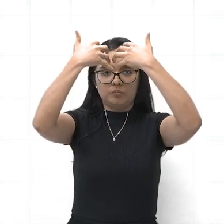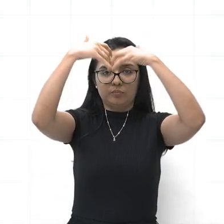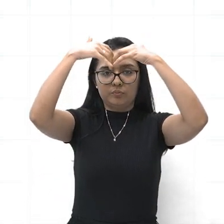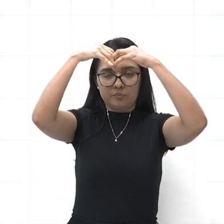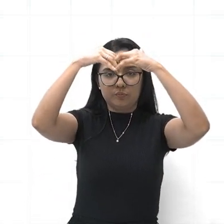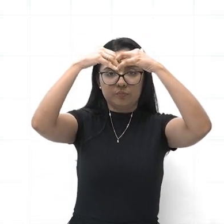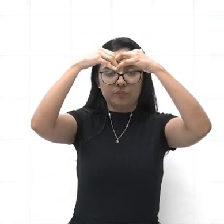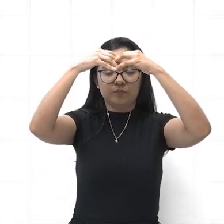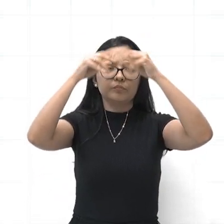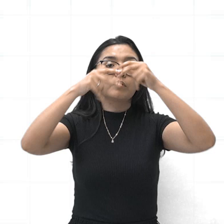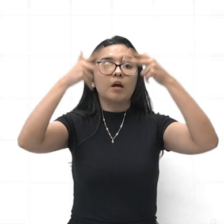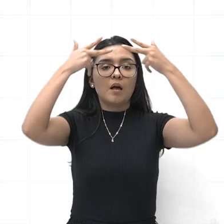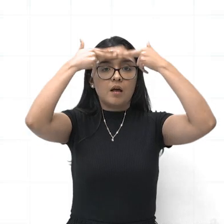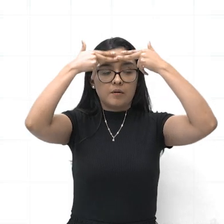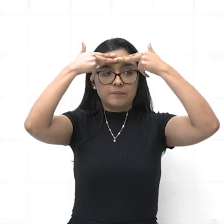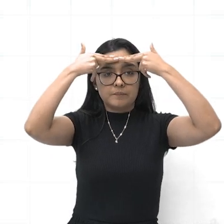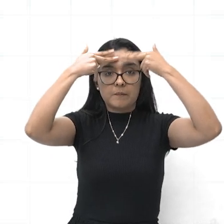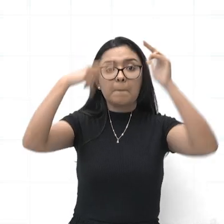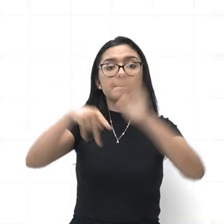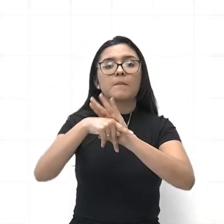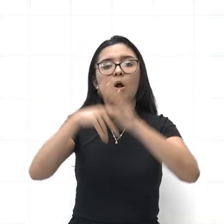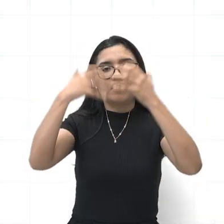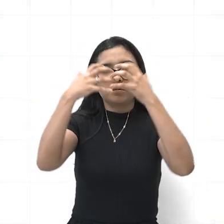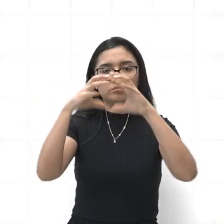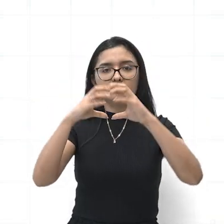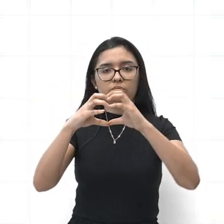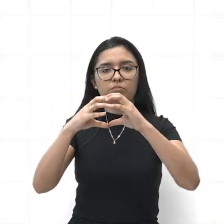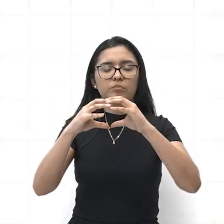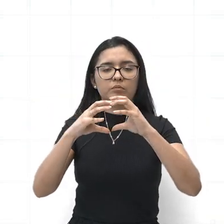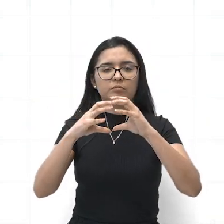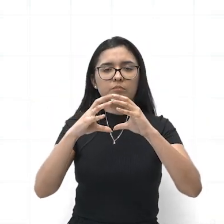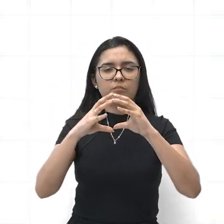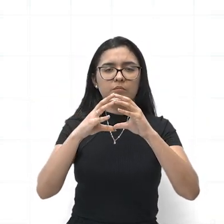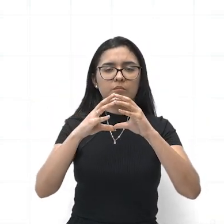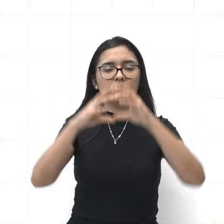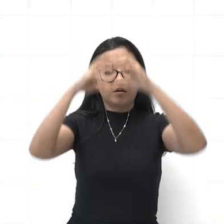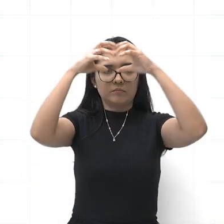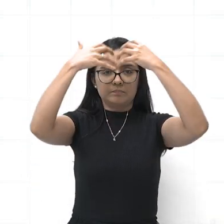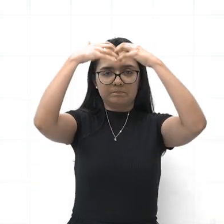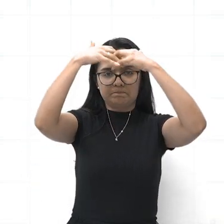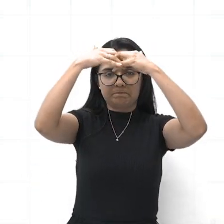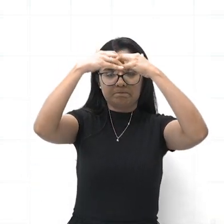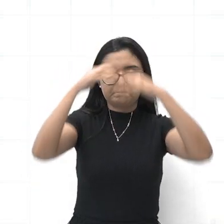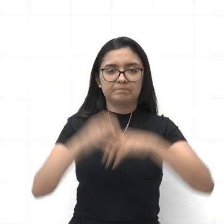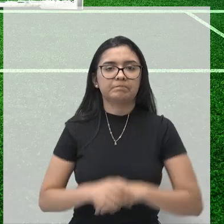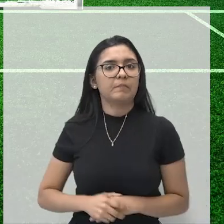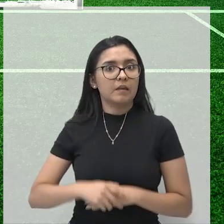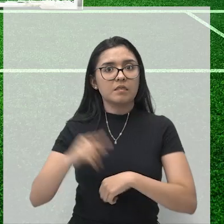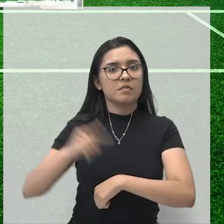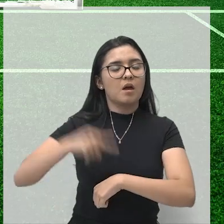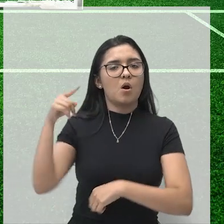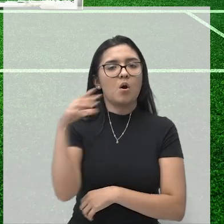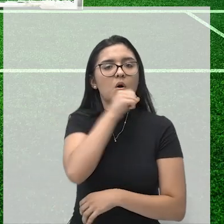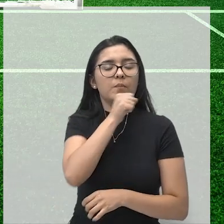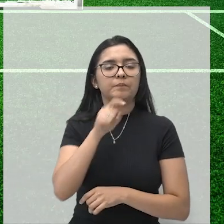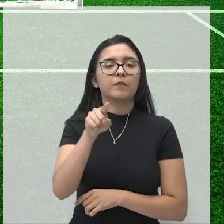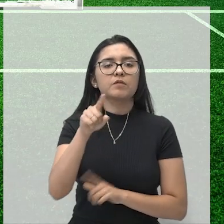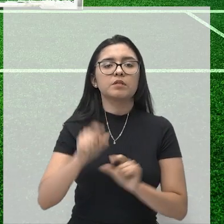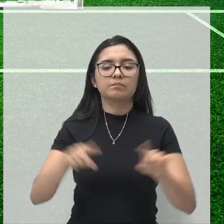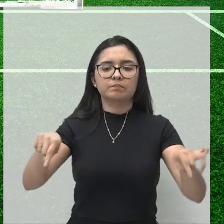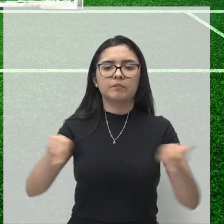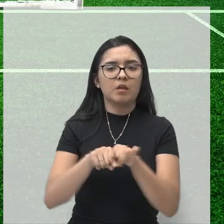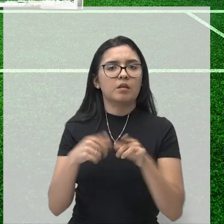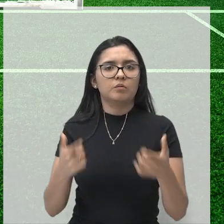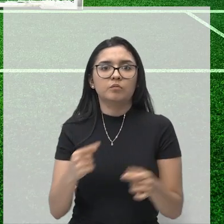até o córtex visual do cérebro, onde é processado quase que instantaneamente. Né? Então, quando você está no campo, não dá